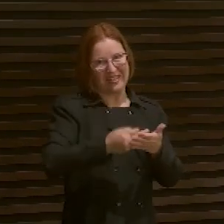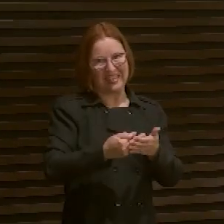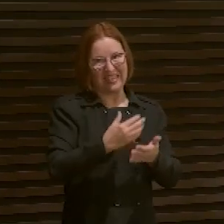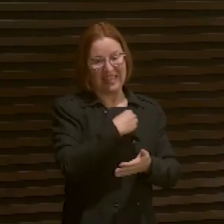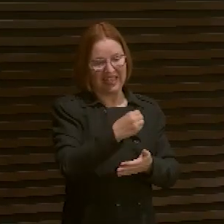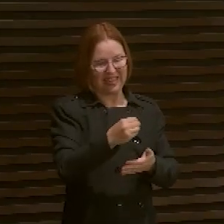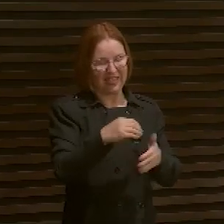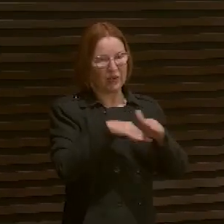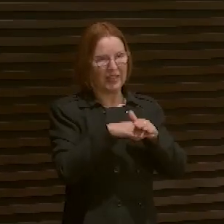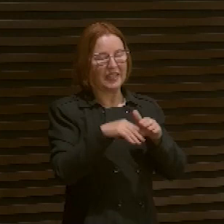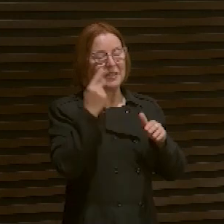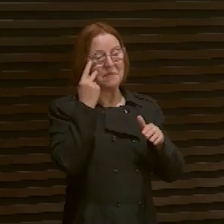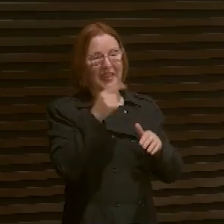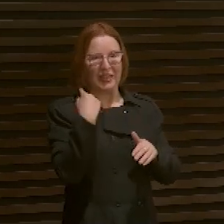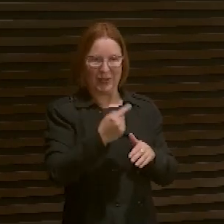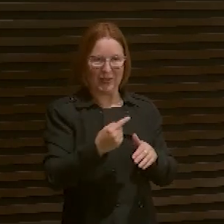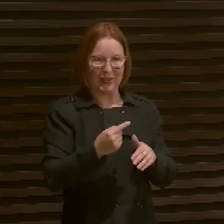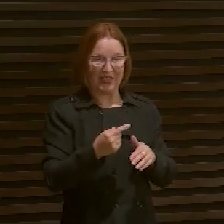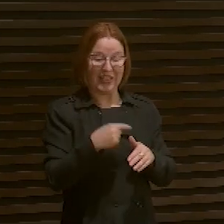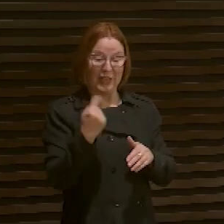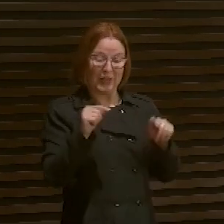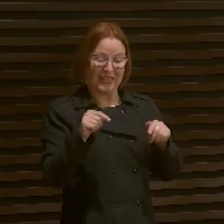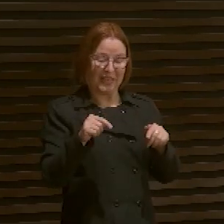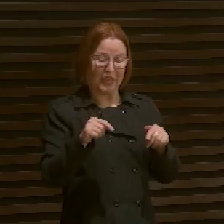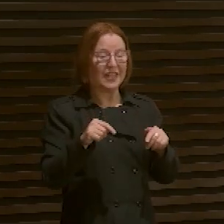guardada para nós, e nós estamos aqui guardados para a herança.